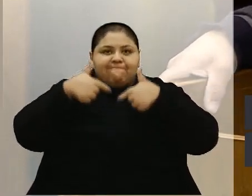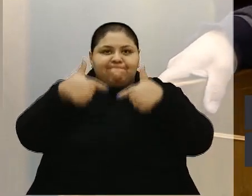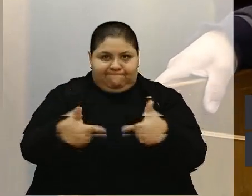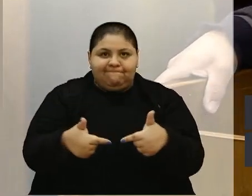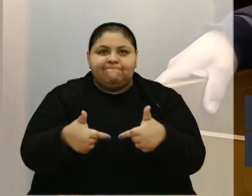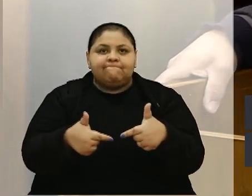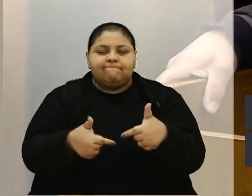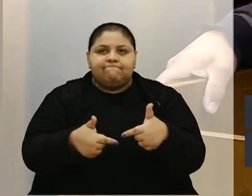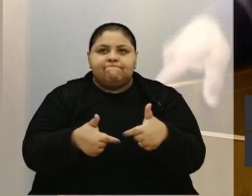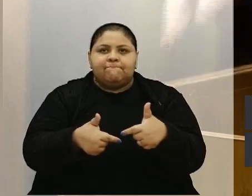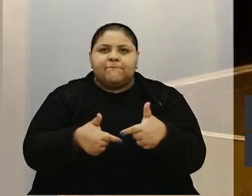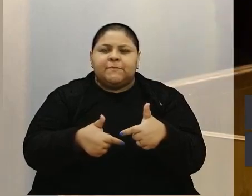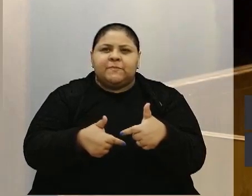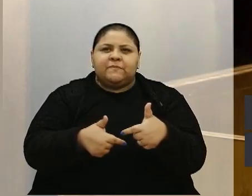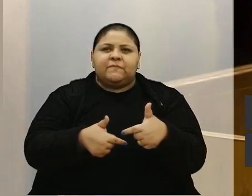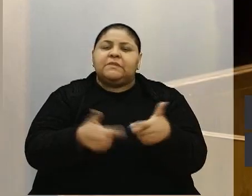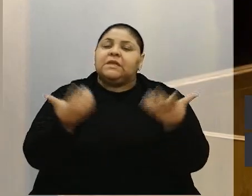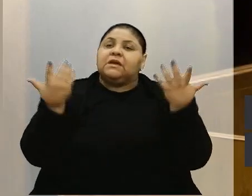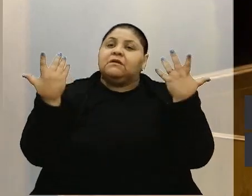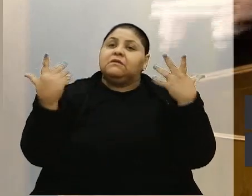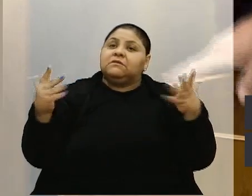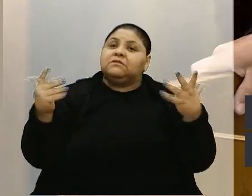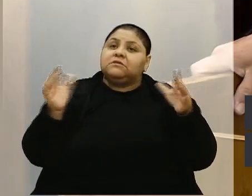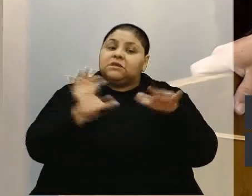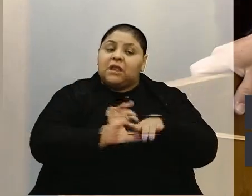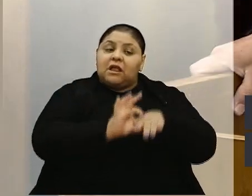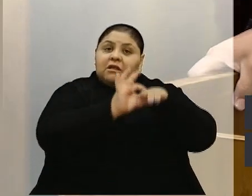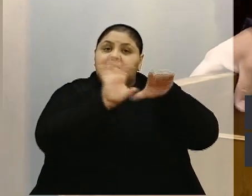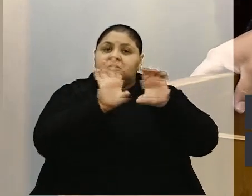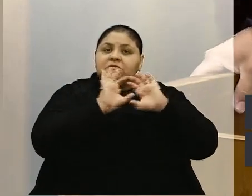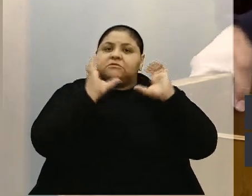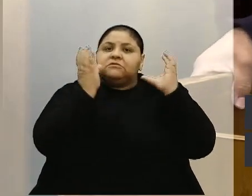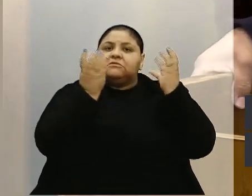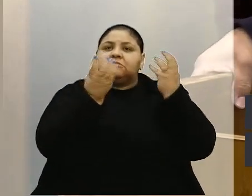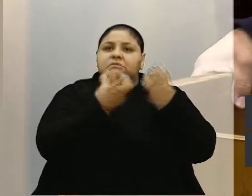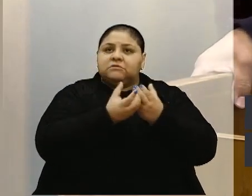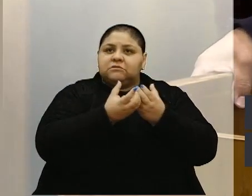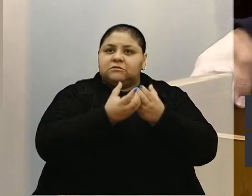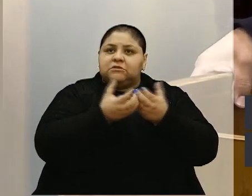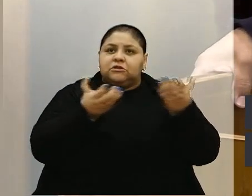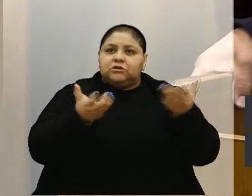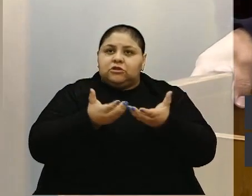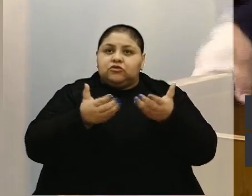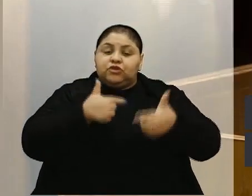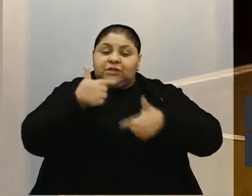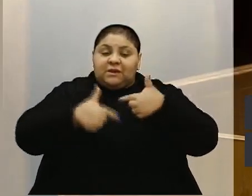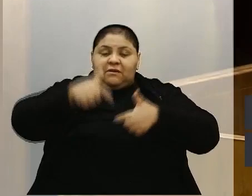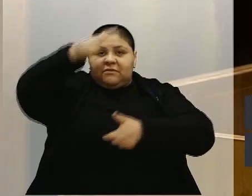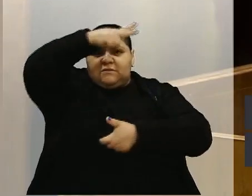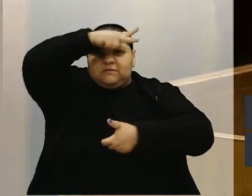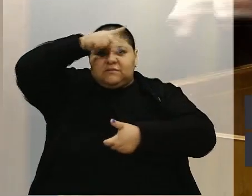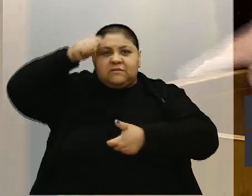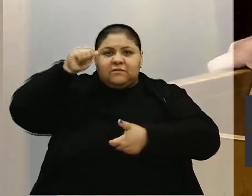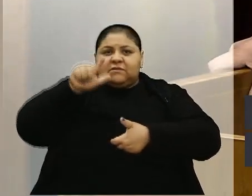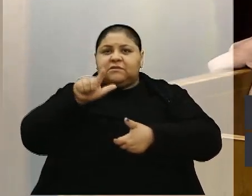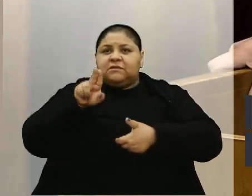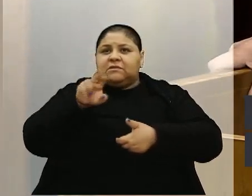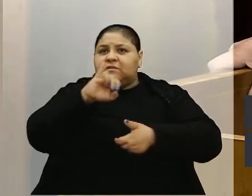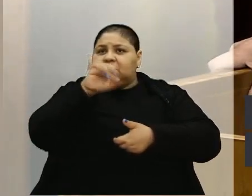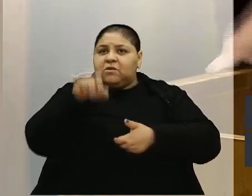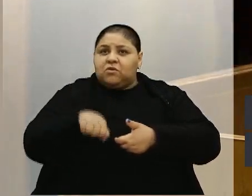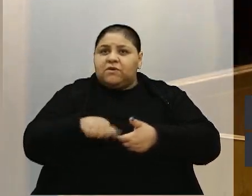fazer. Parabéns aos líderes comunitários que ocupam os cargos hoje na prefeitura. Ao Luiz Rocha, do